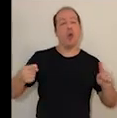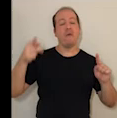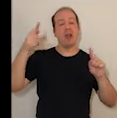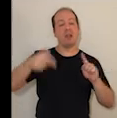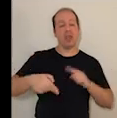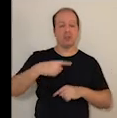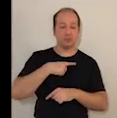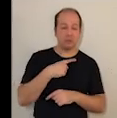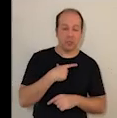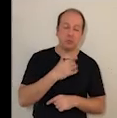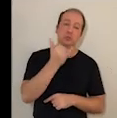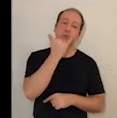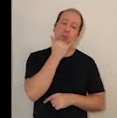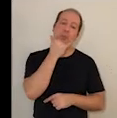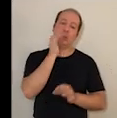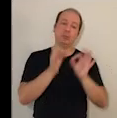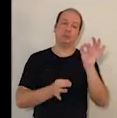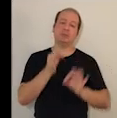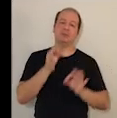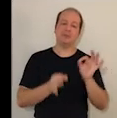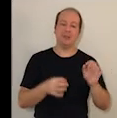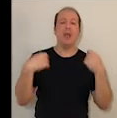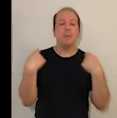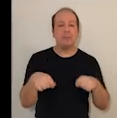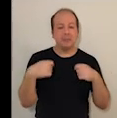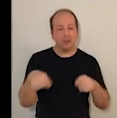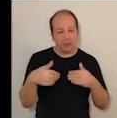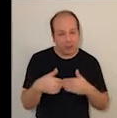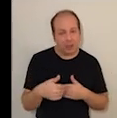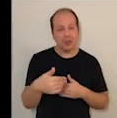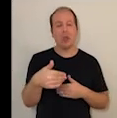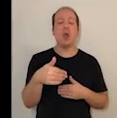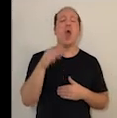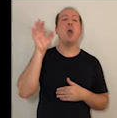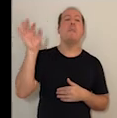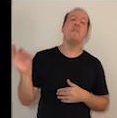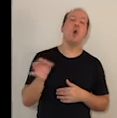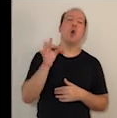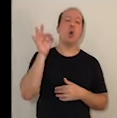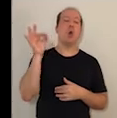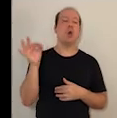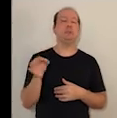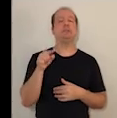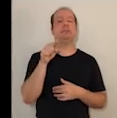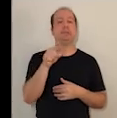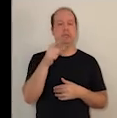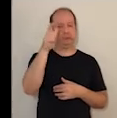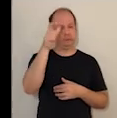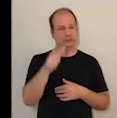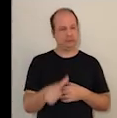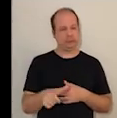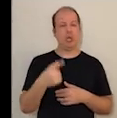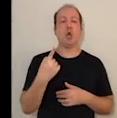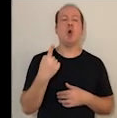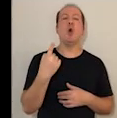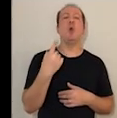do testamento não for impugnada juridicamente, ele está em vigor. E Mosca, cidadão